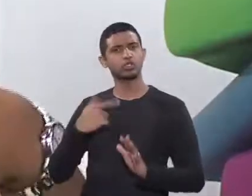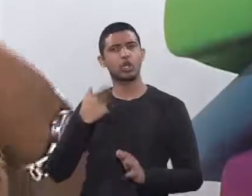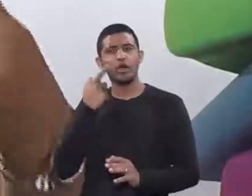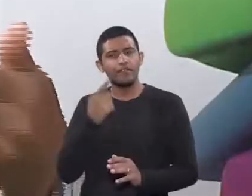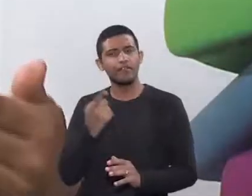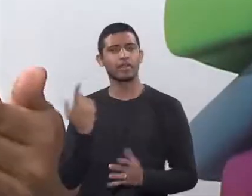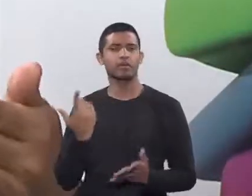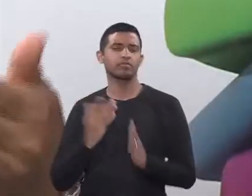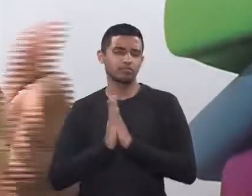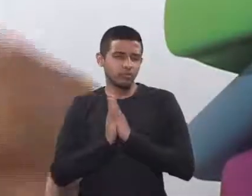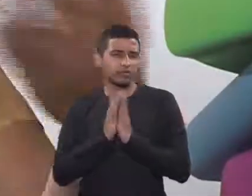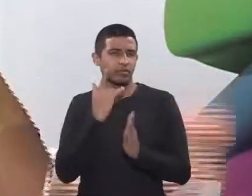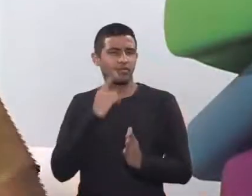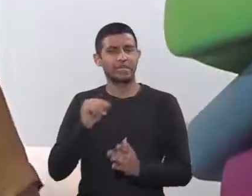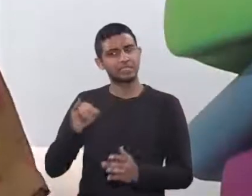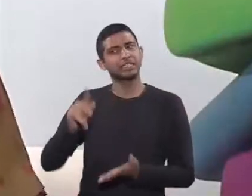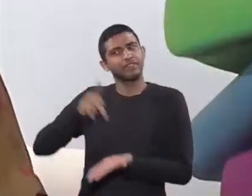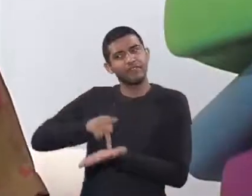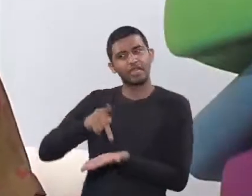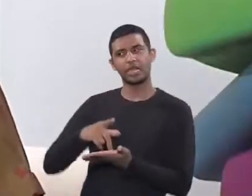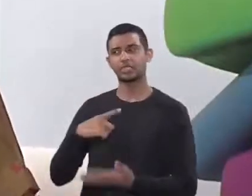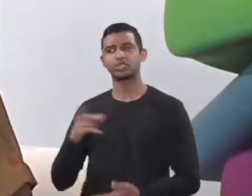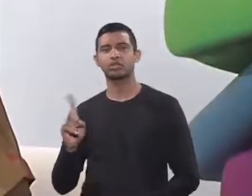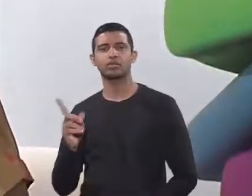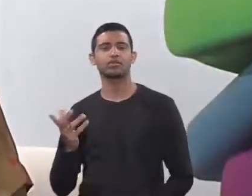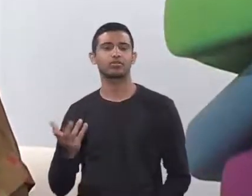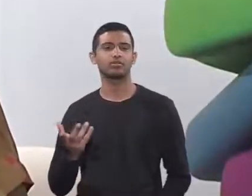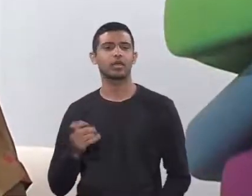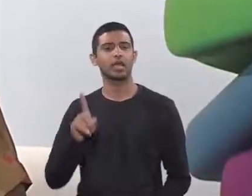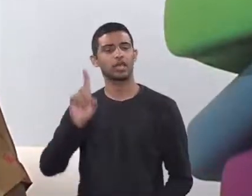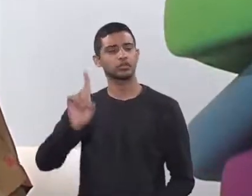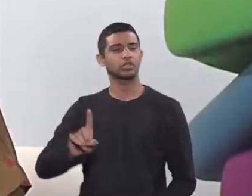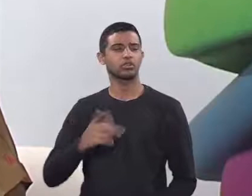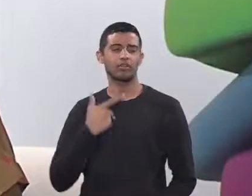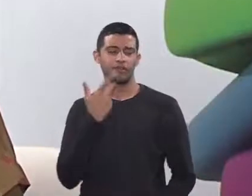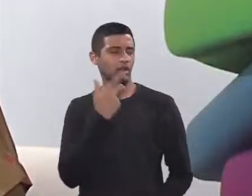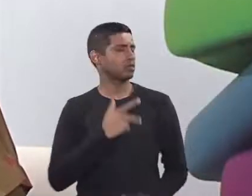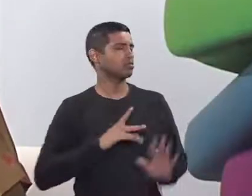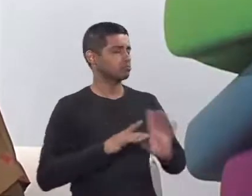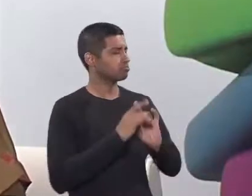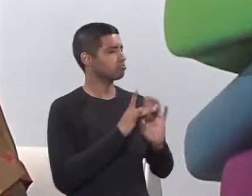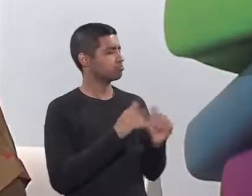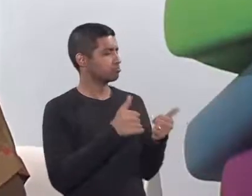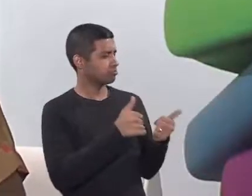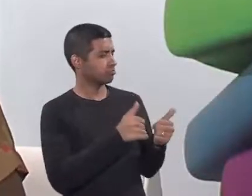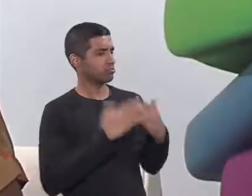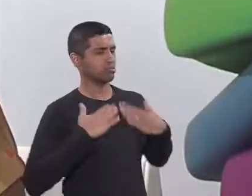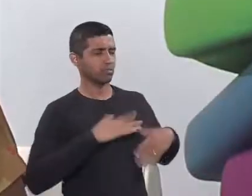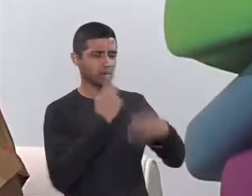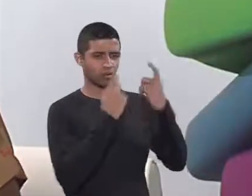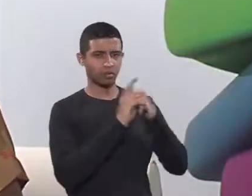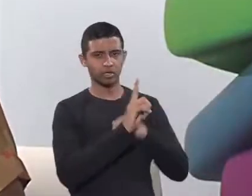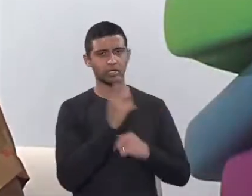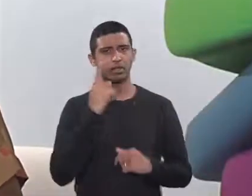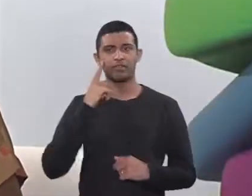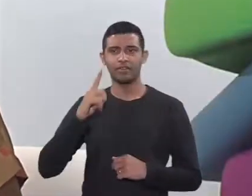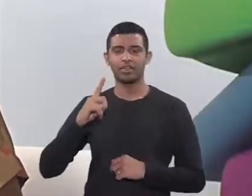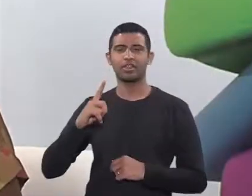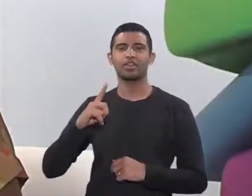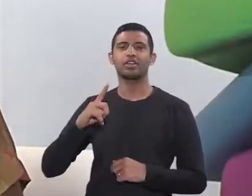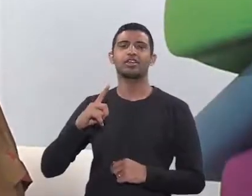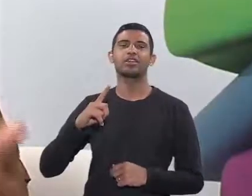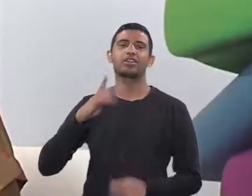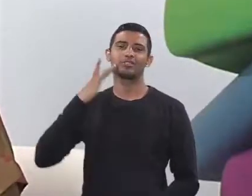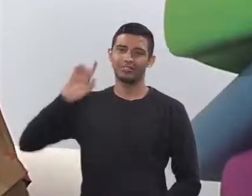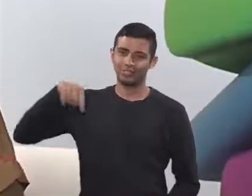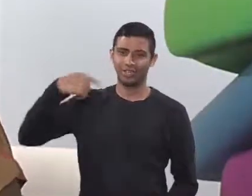para ver se esse relato está acontecendo ou não. Aí ela falou assim, não, Rita, tudo bem, pode deixar. Aí no outro dia seguinte,